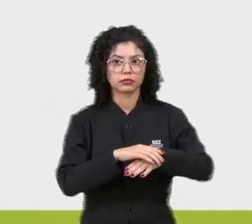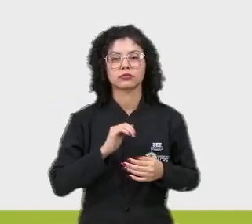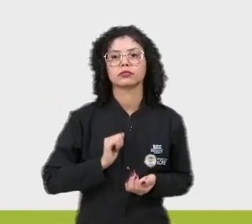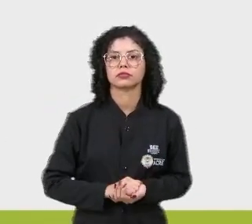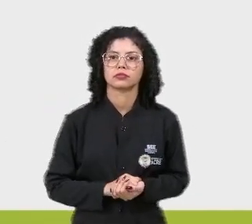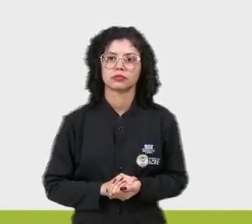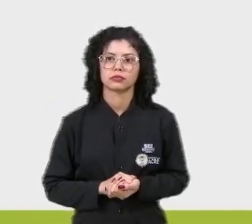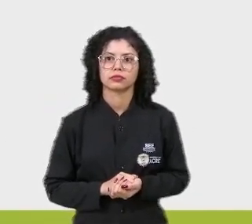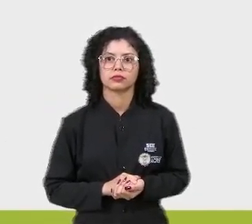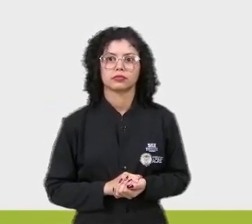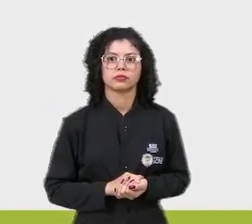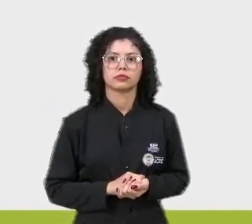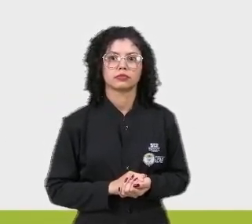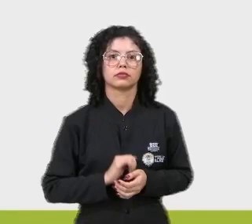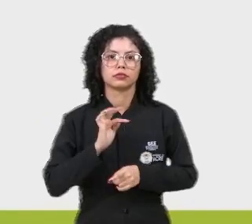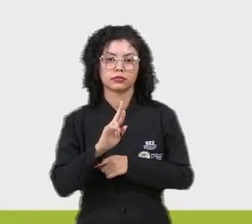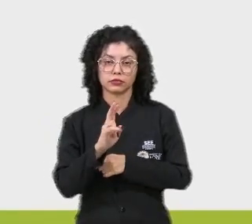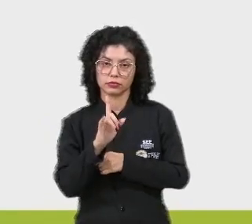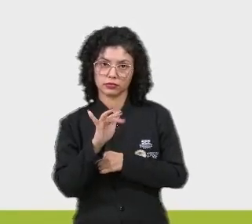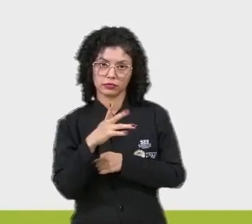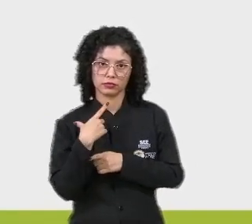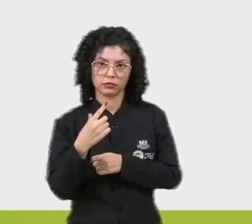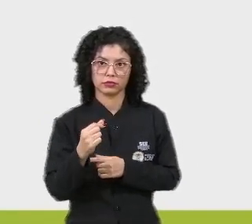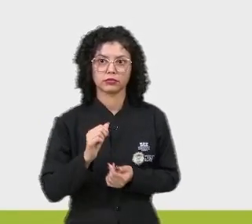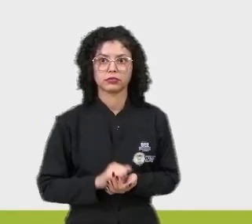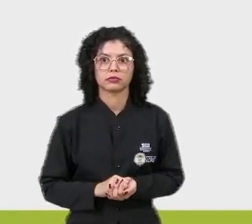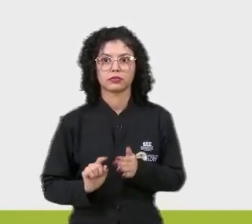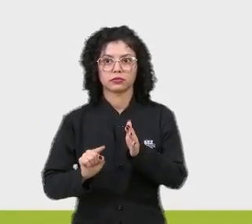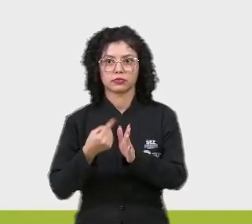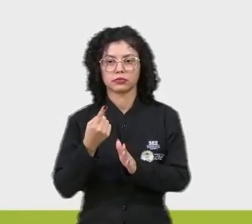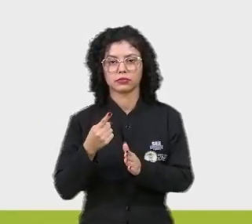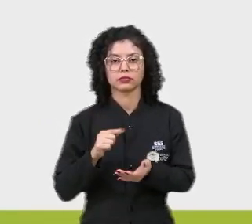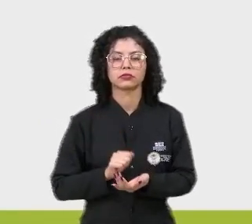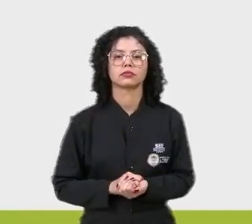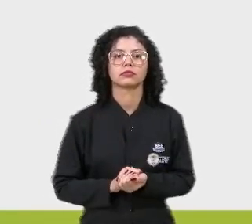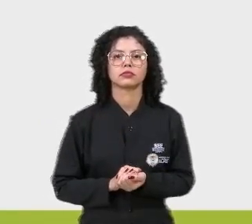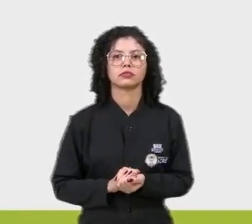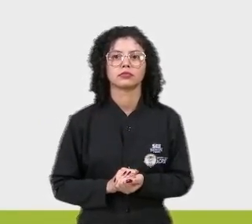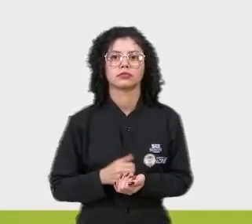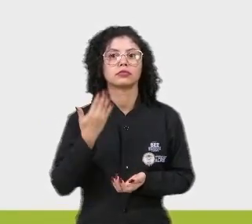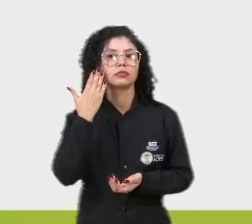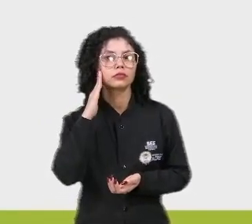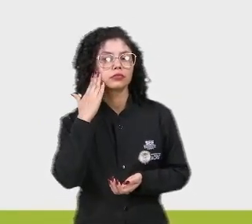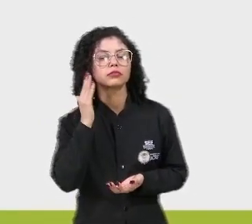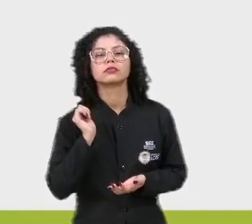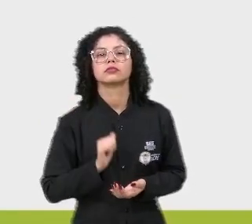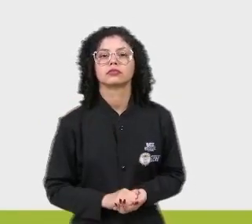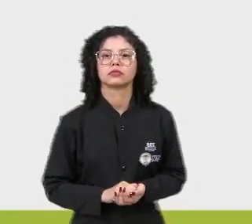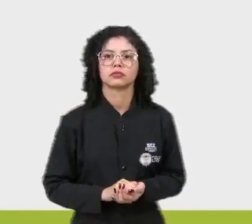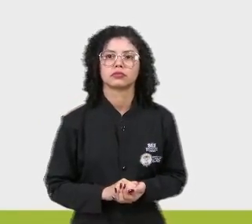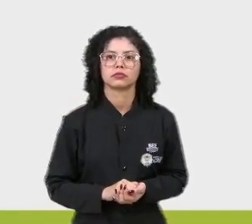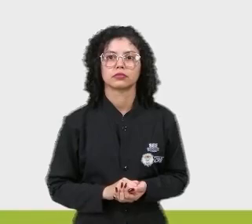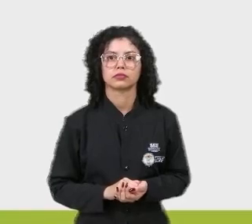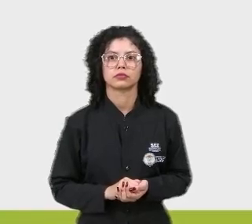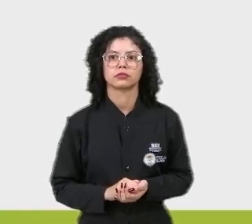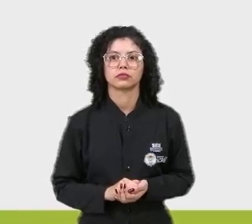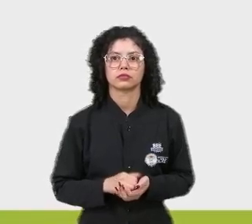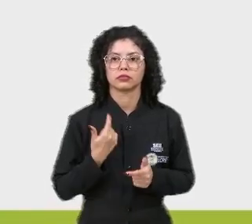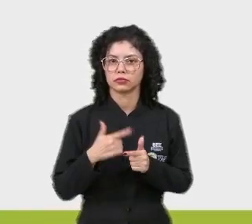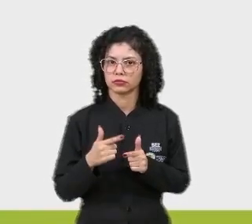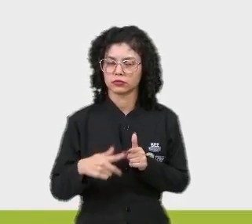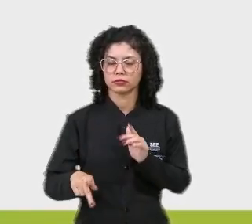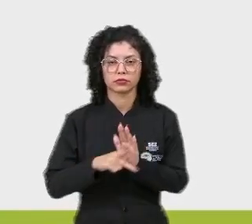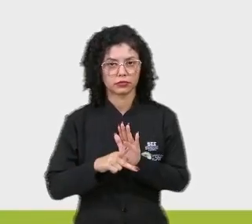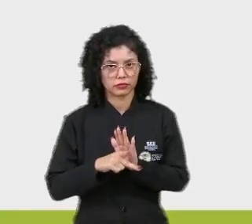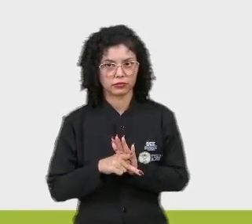sapatos dos refugiados e dar o primeiro passo para entender sua situação